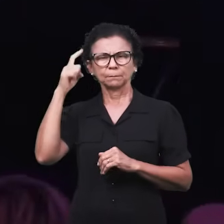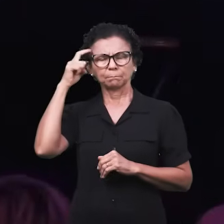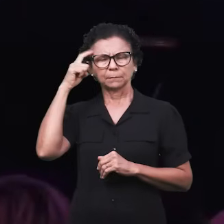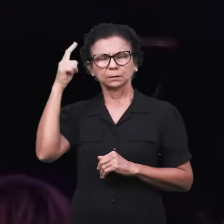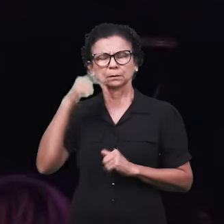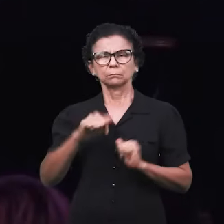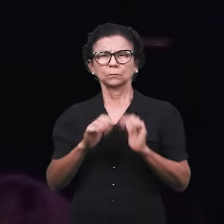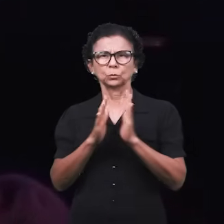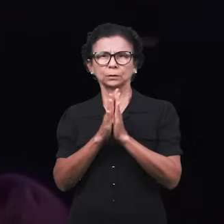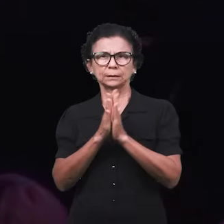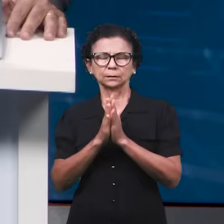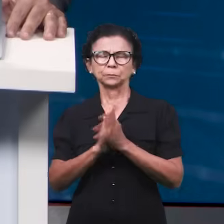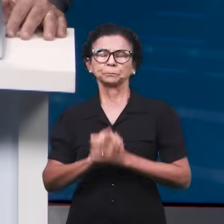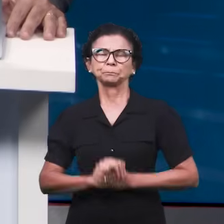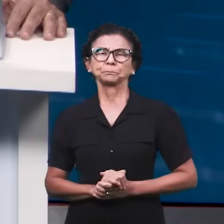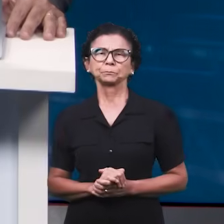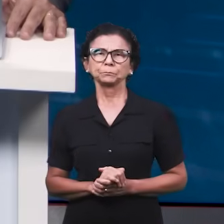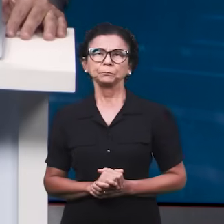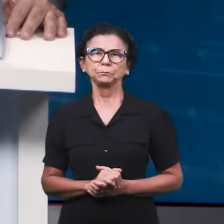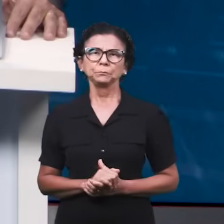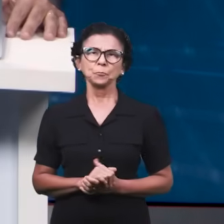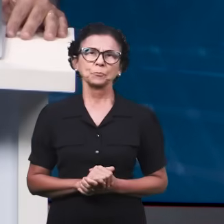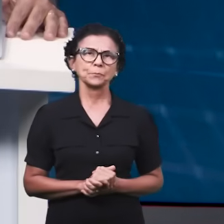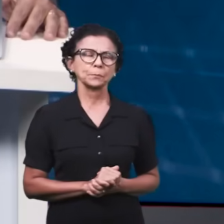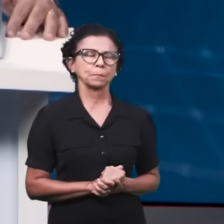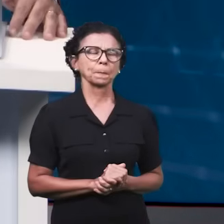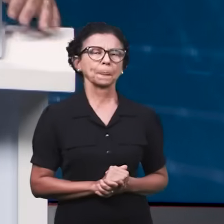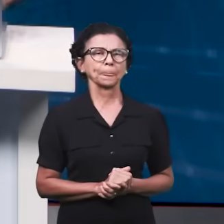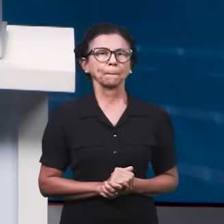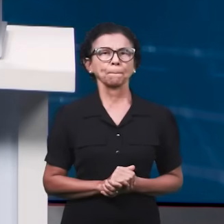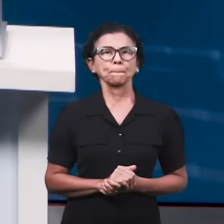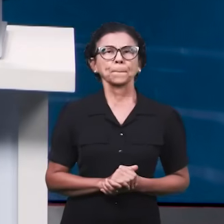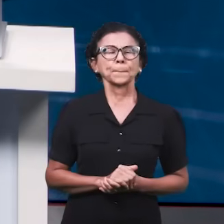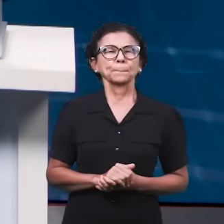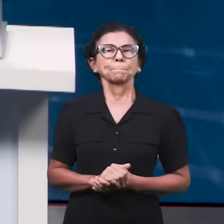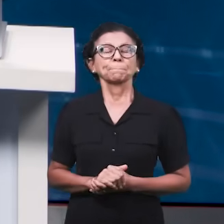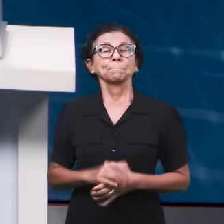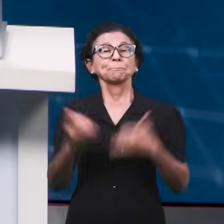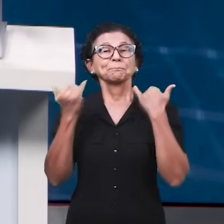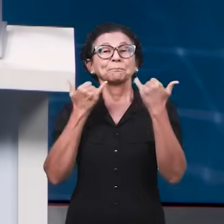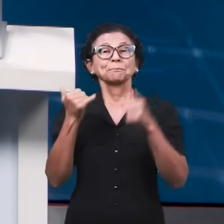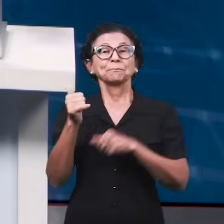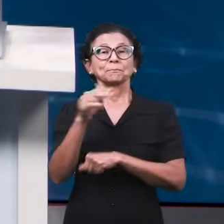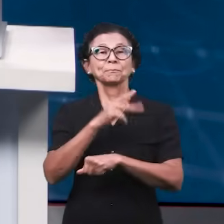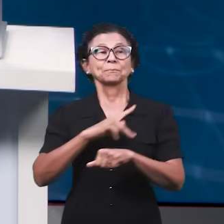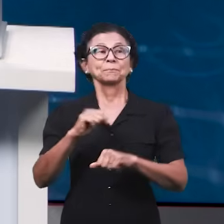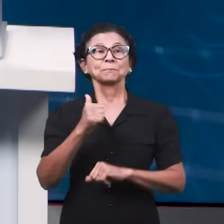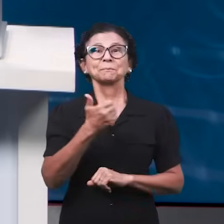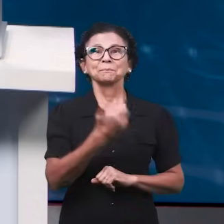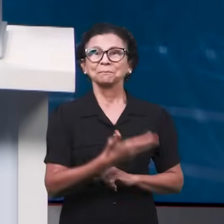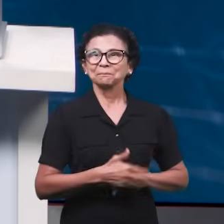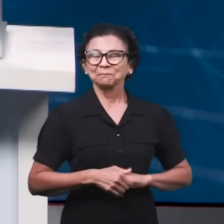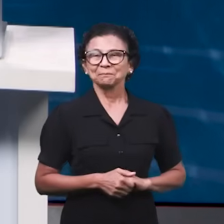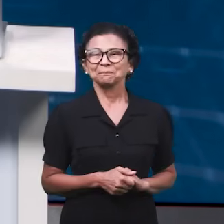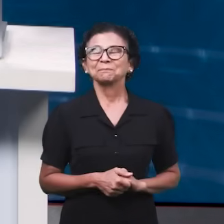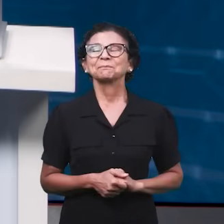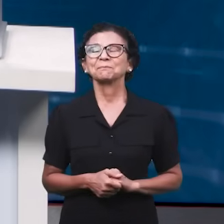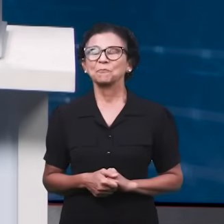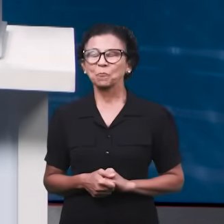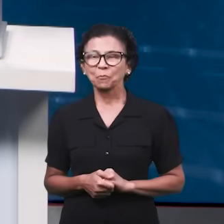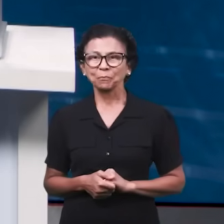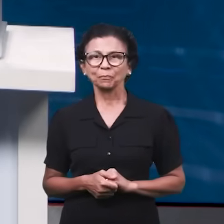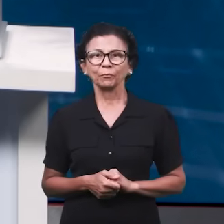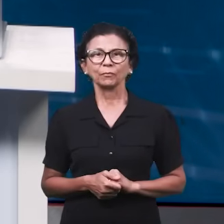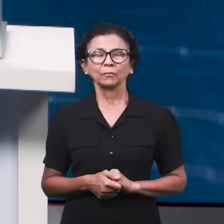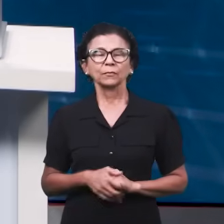nação e pelo mundo. Maravilha! Vamos começar com as notícias internacionais, indo diretamente. Vamos continuar falando aí sobre notícias